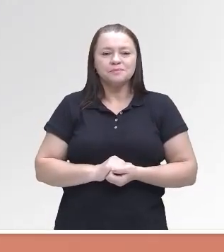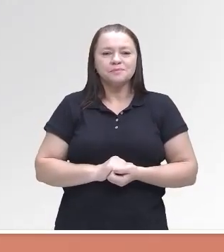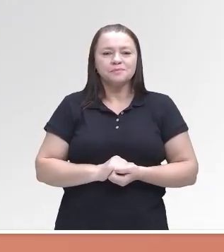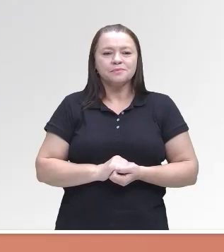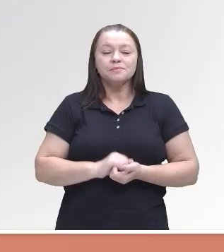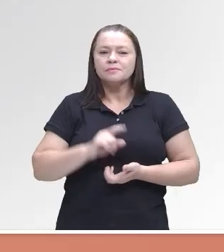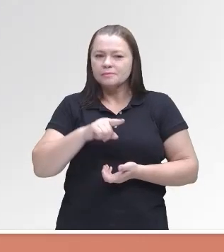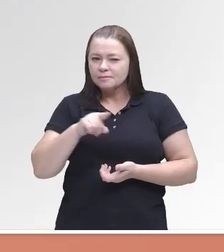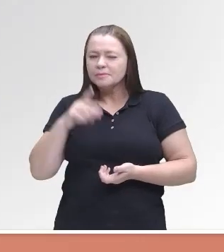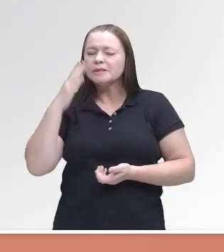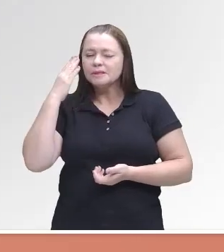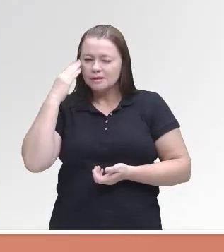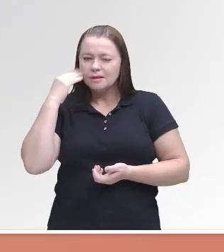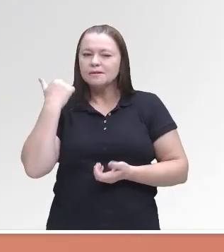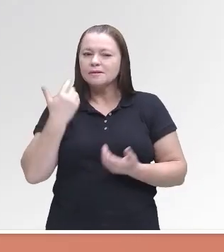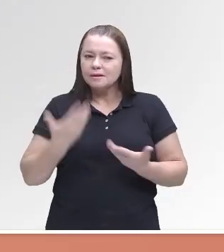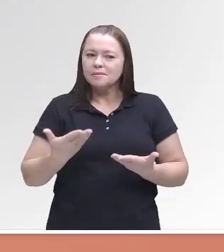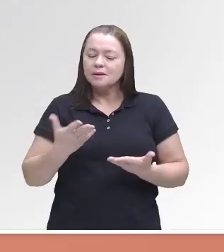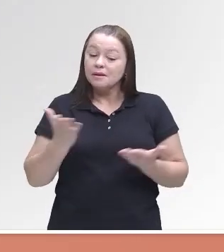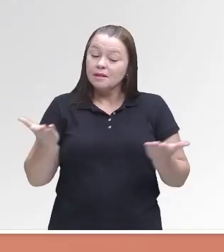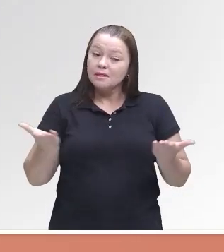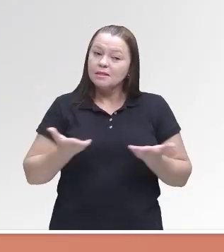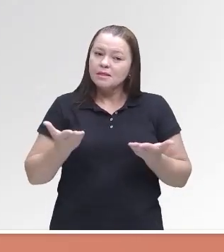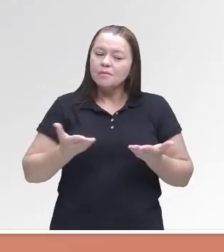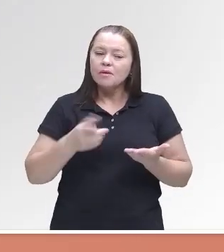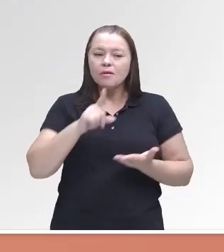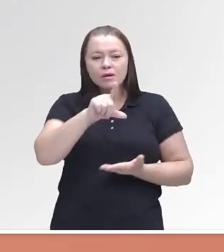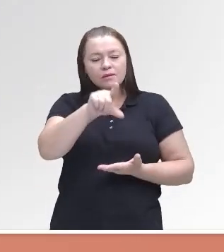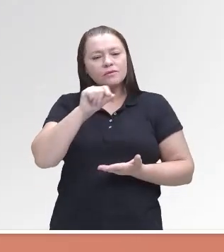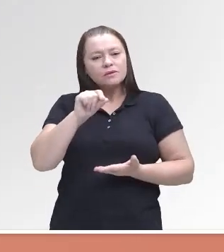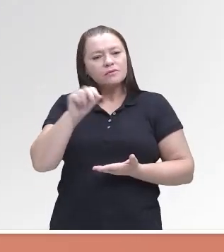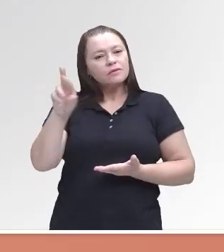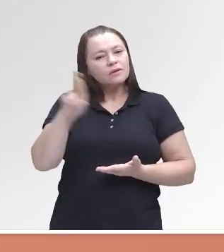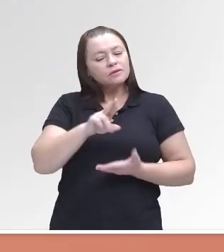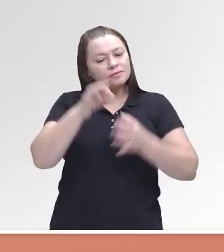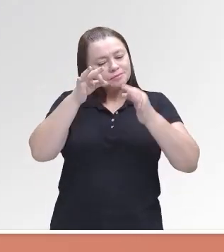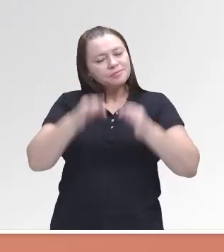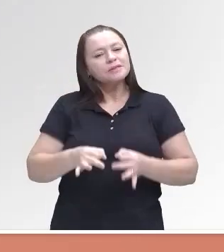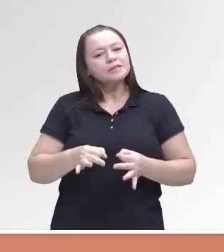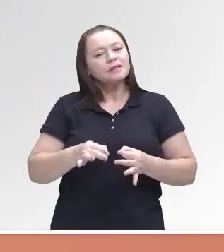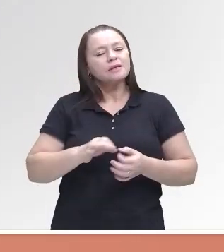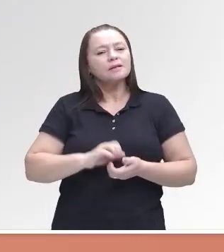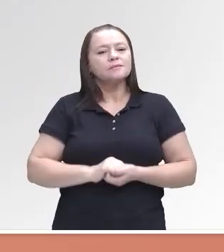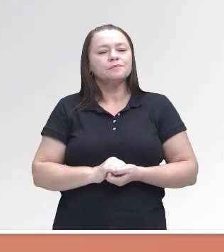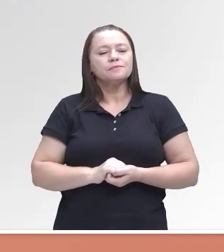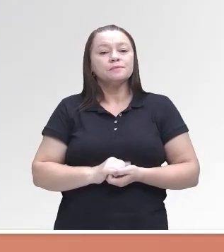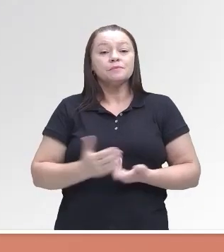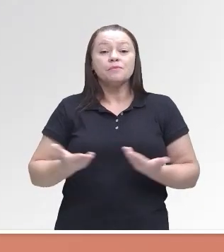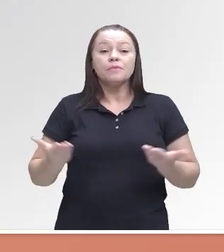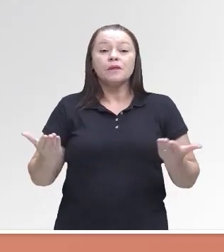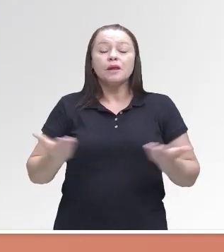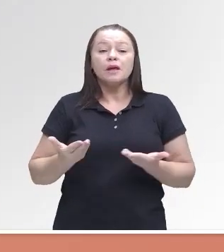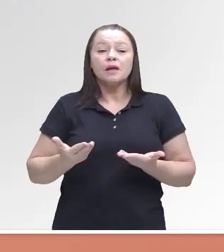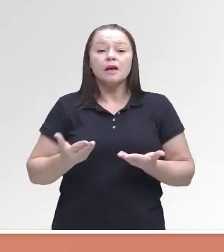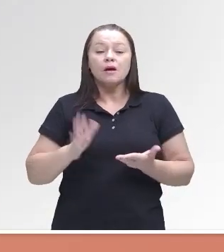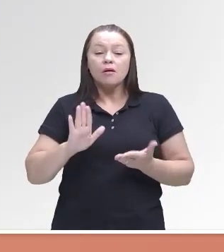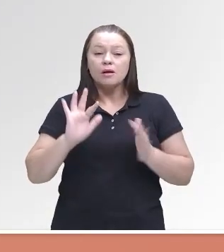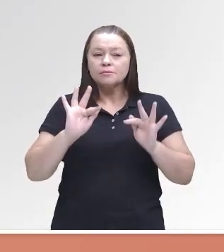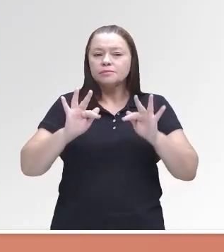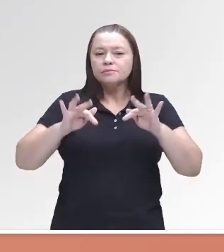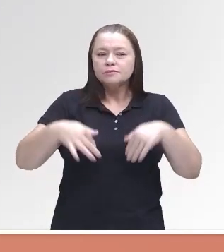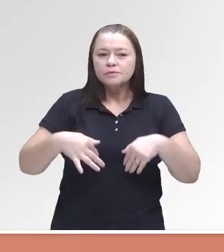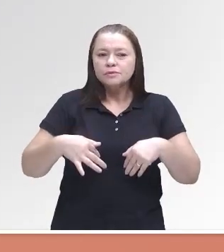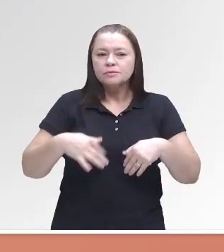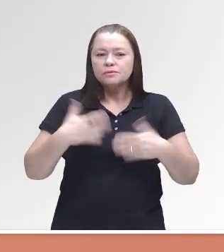Já sabem. Então, vocês vão aí marcar a opção correta. E agora, por última, a